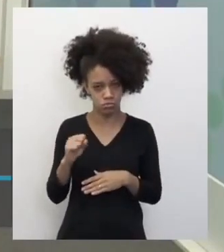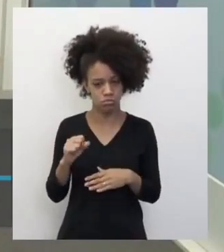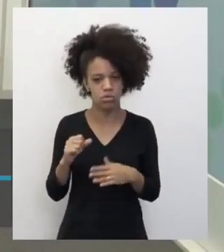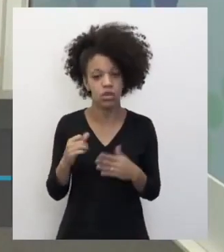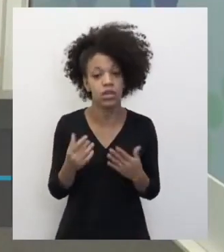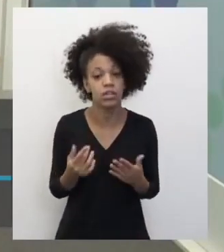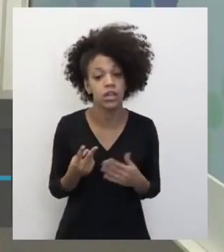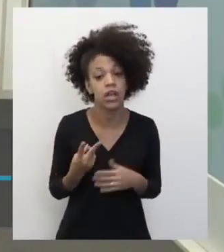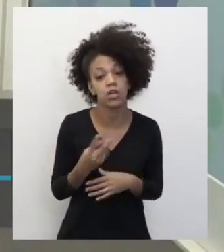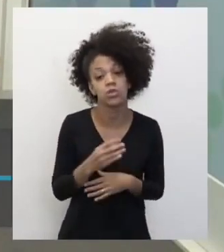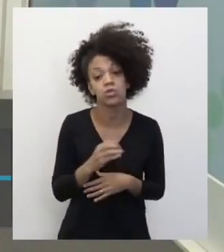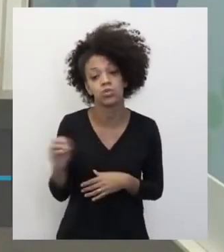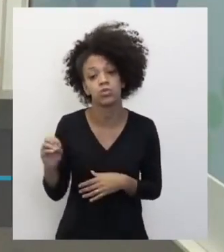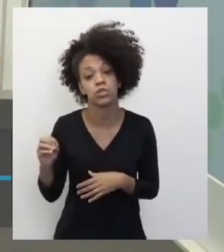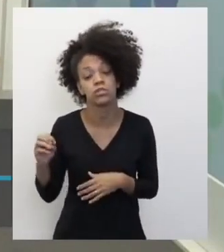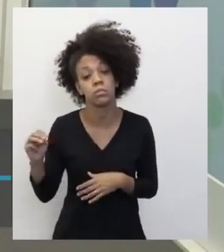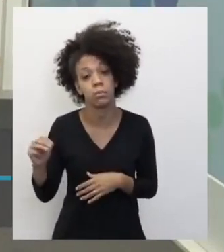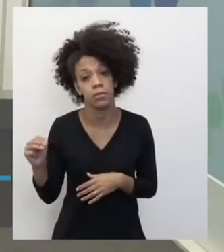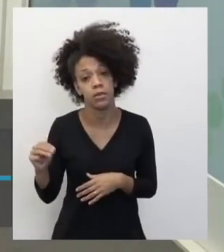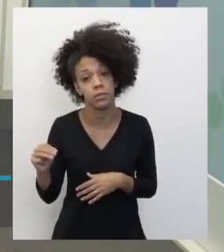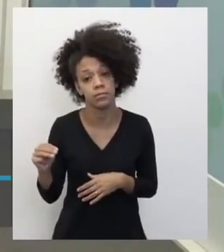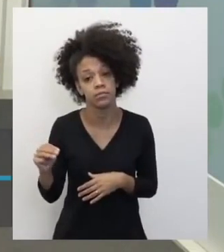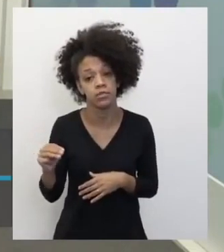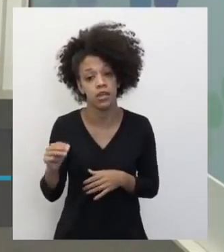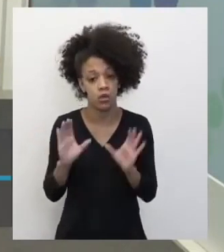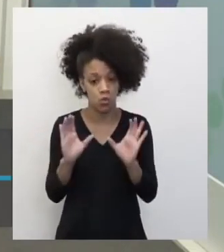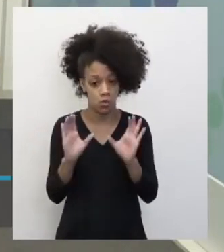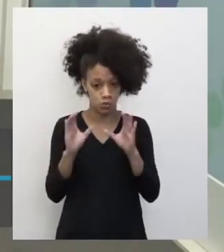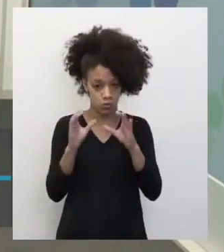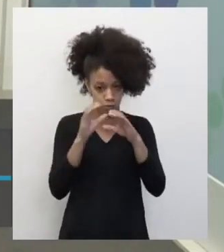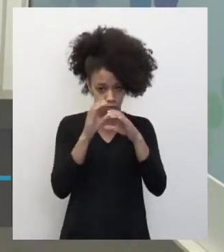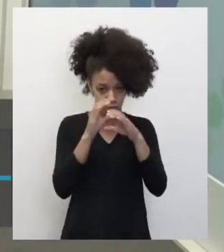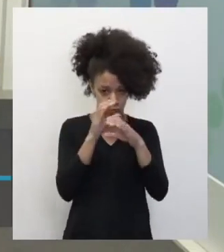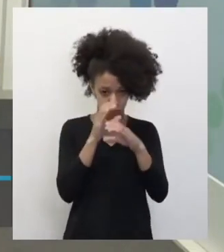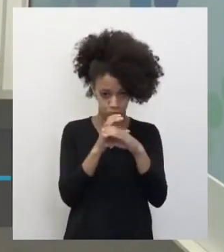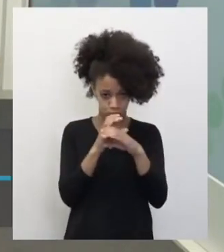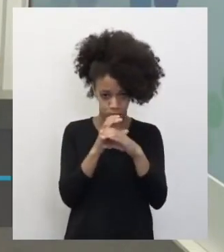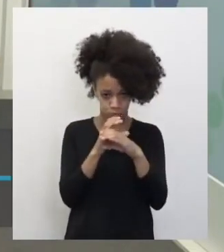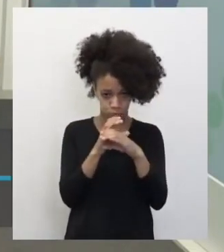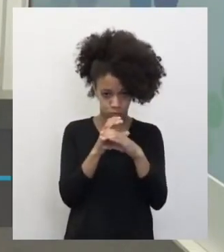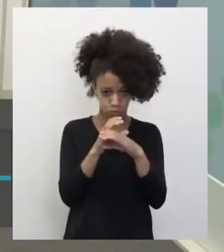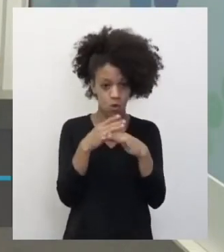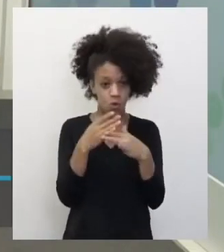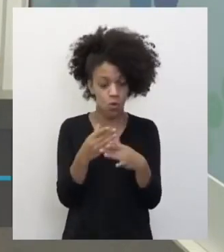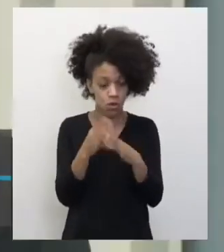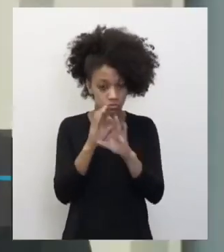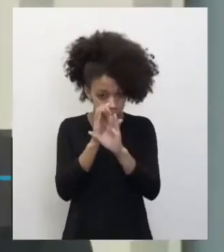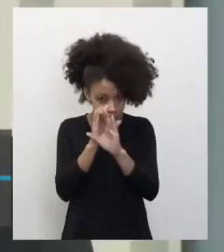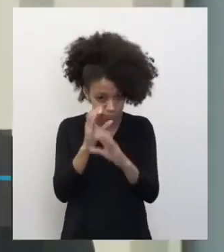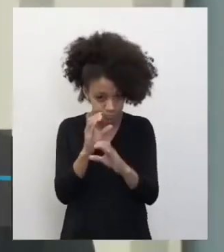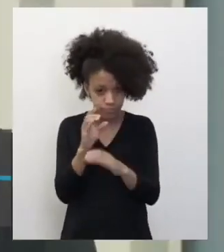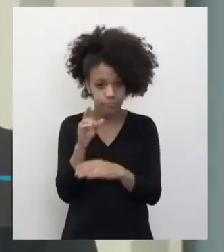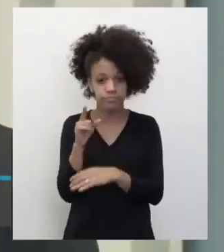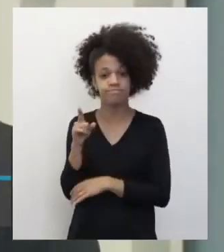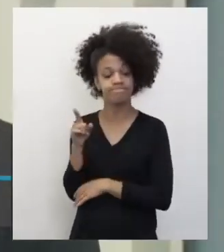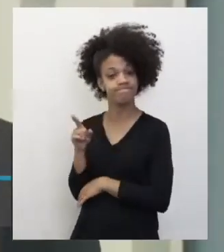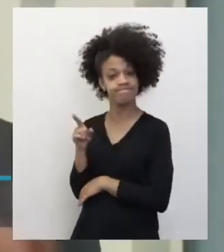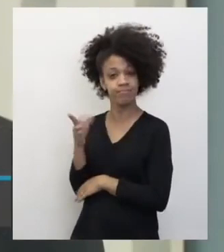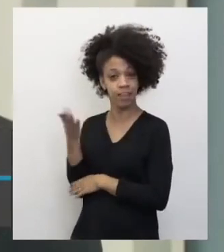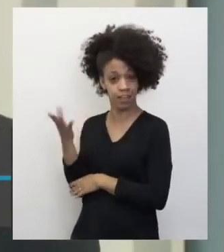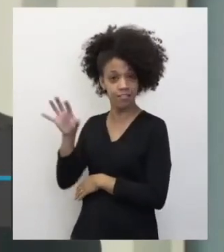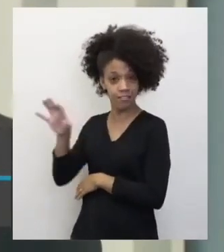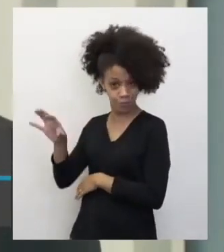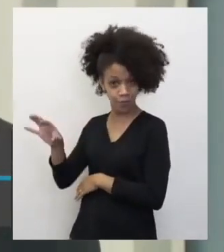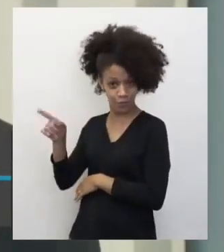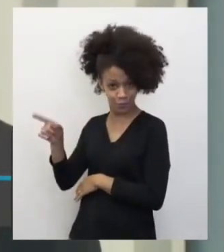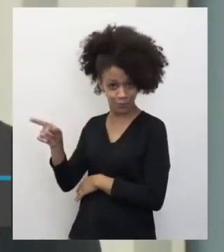a 200 milímetros seria a fechada, a câmera que está fechada em mim. Quando fecha em você é a de 200? É, de 200. Aí seria